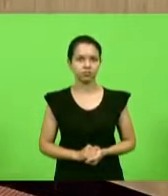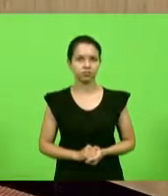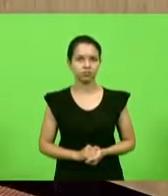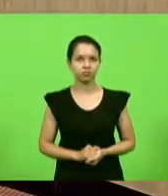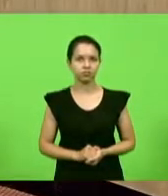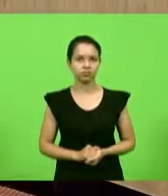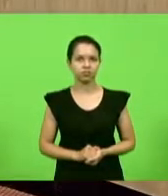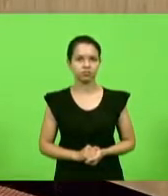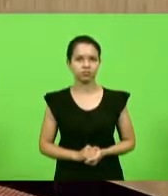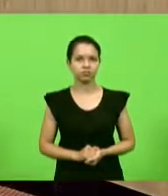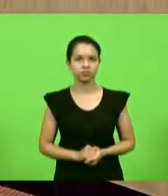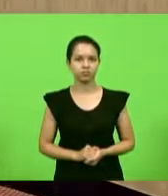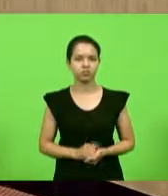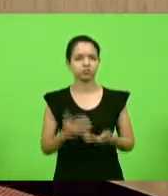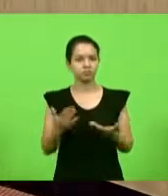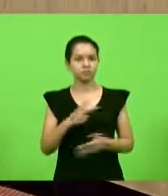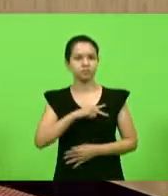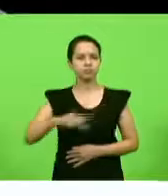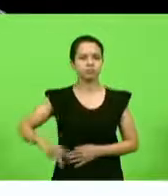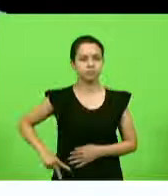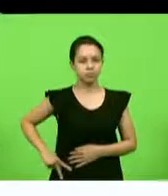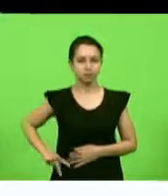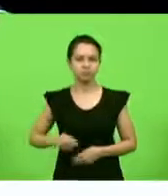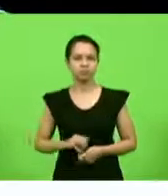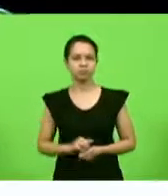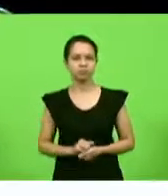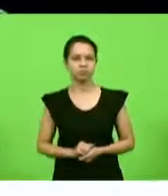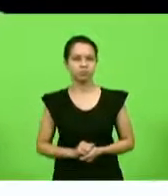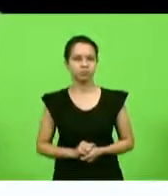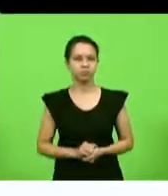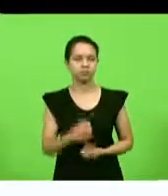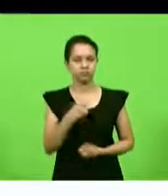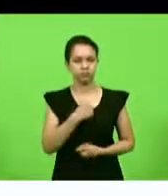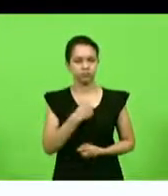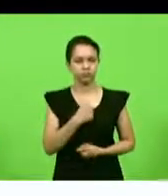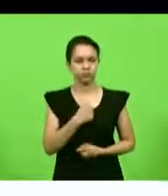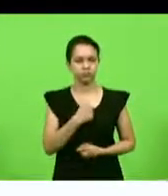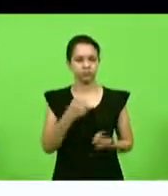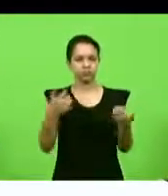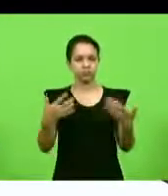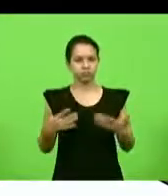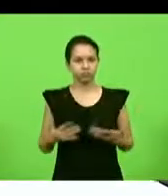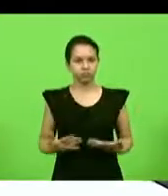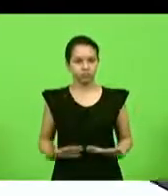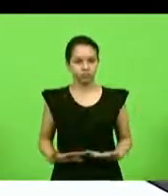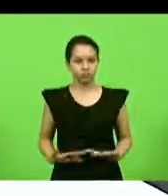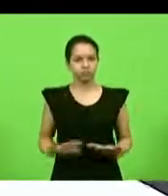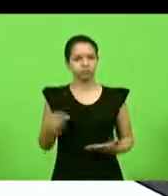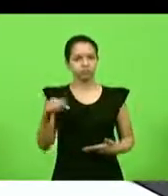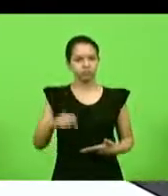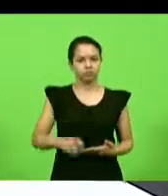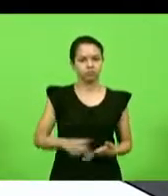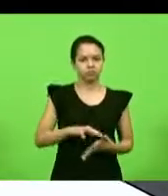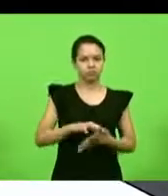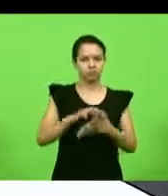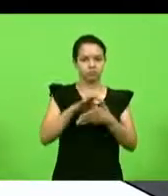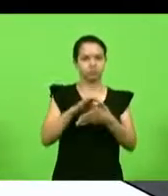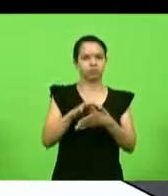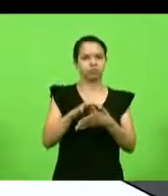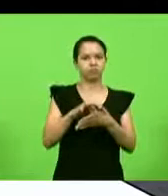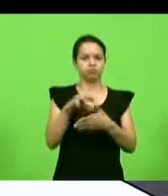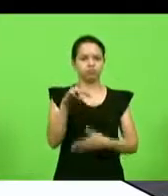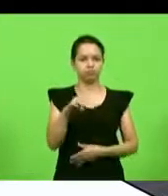Senhor presidente, não falo aqui como líder da bancada do MDB